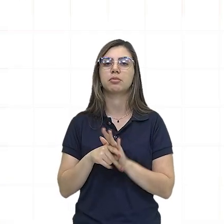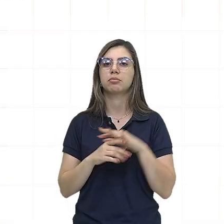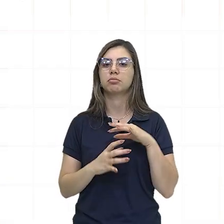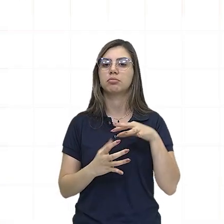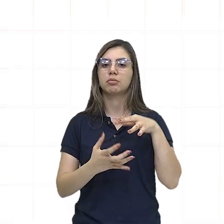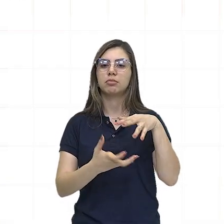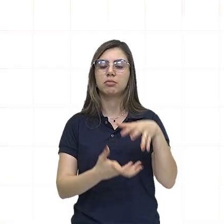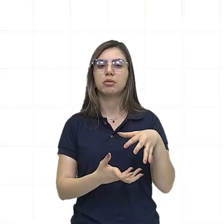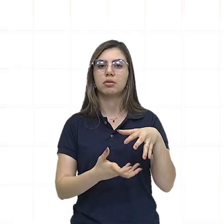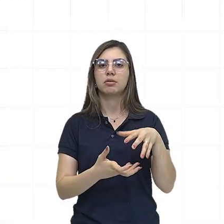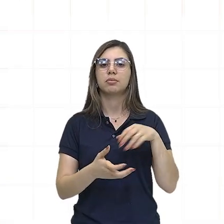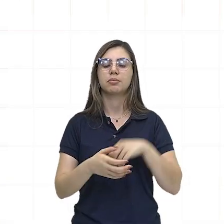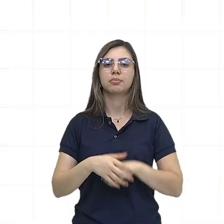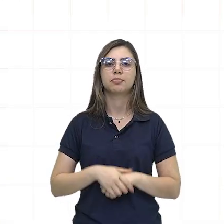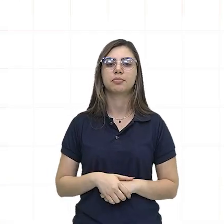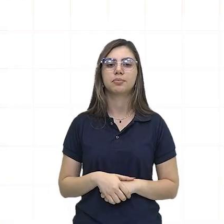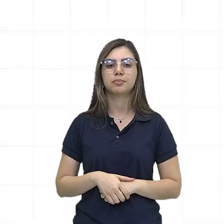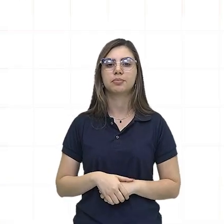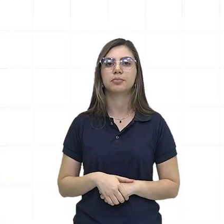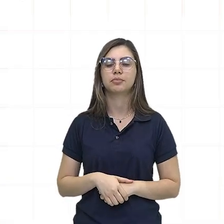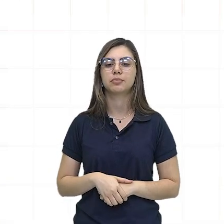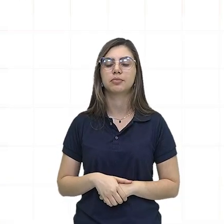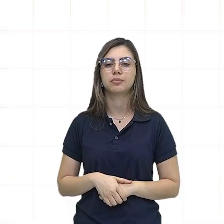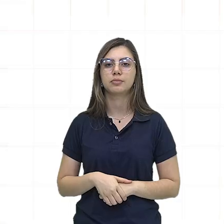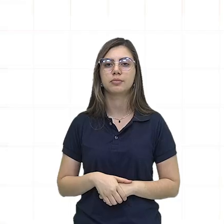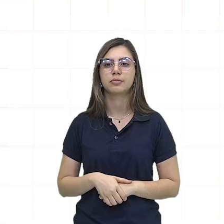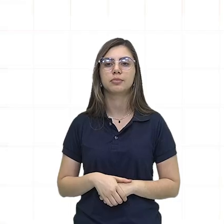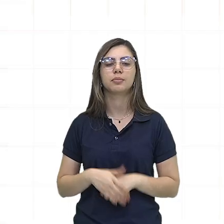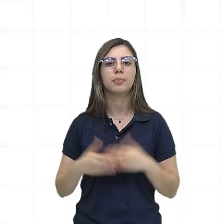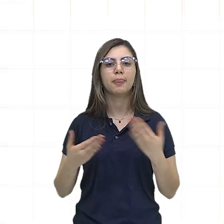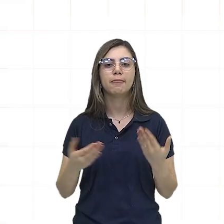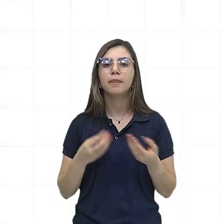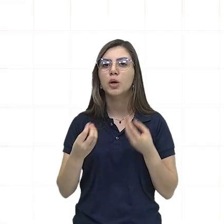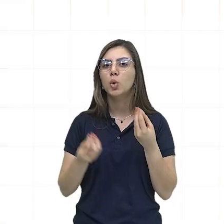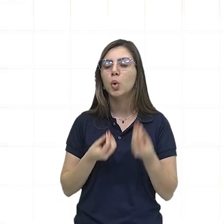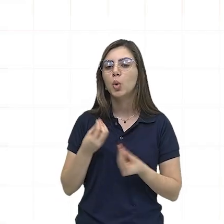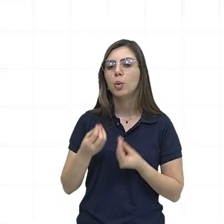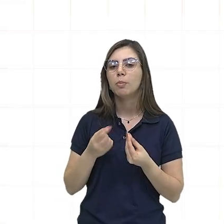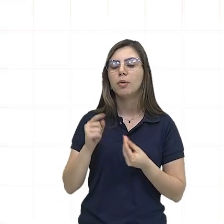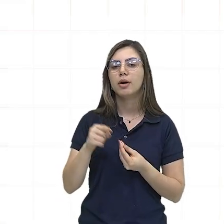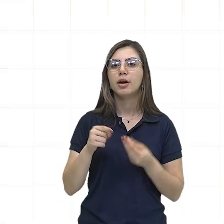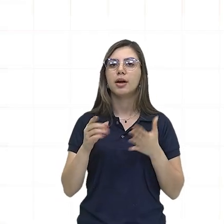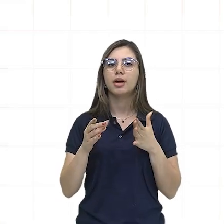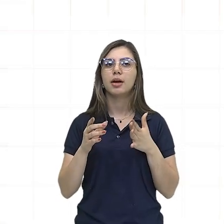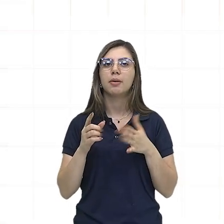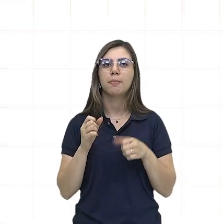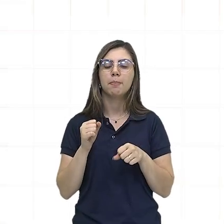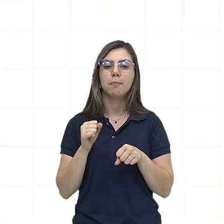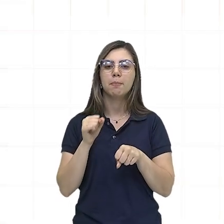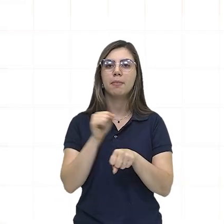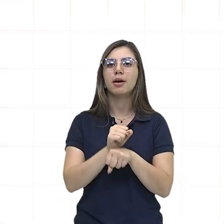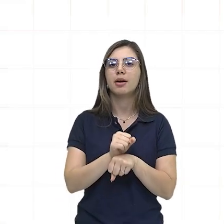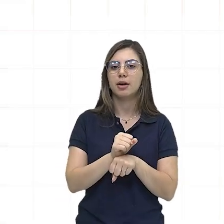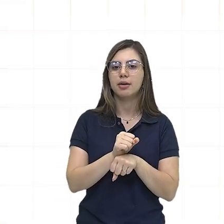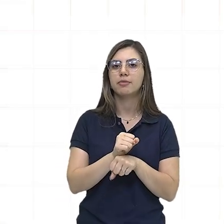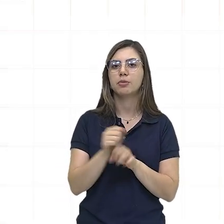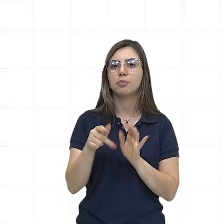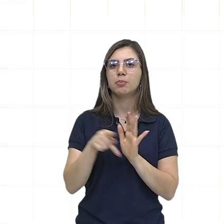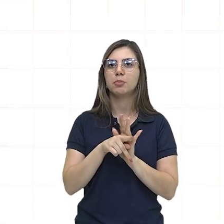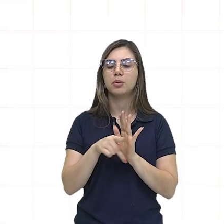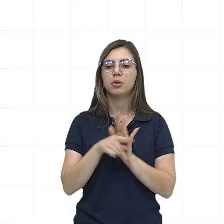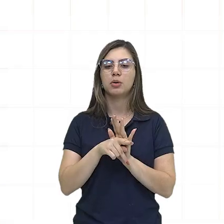clima ele vai se relacionar a um comportamento estável da atmosfera.